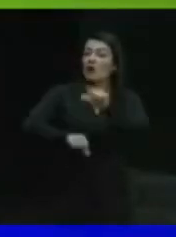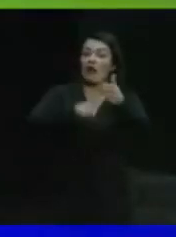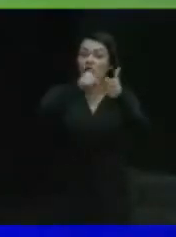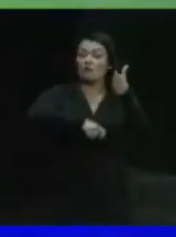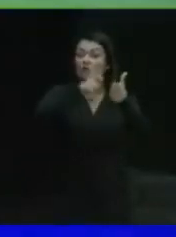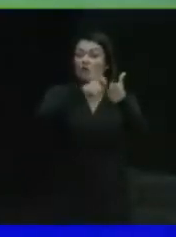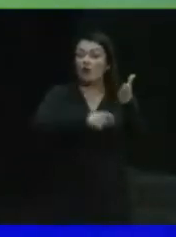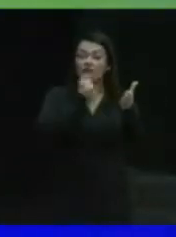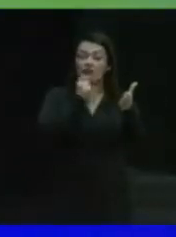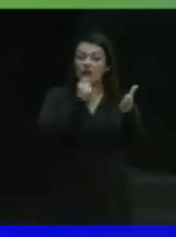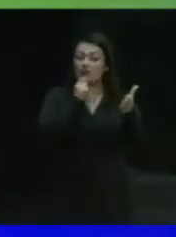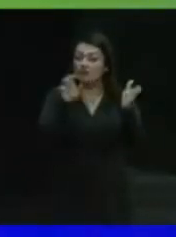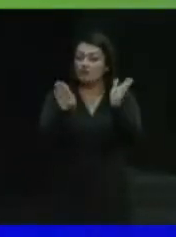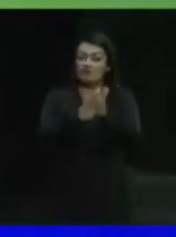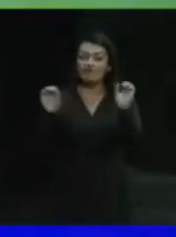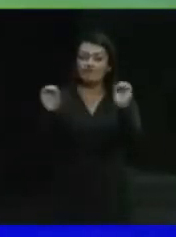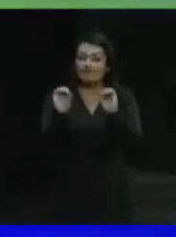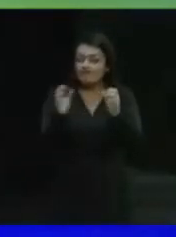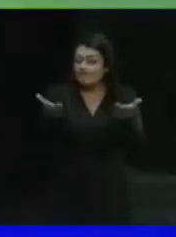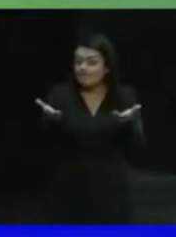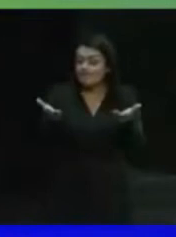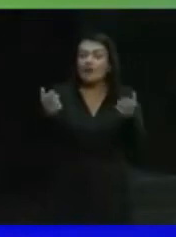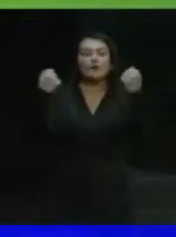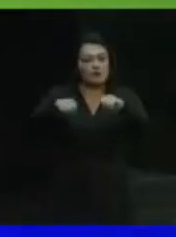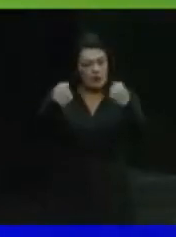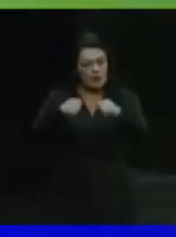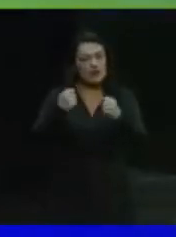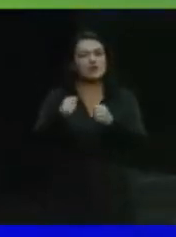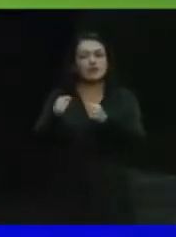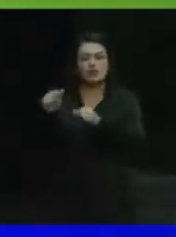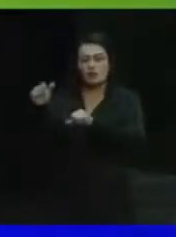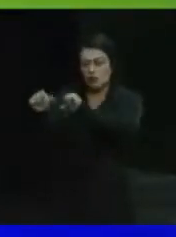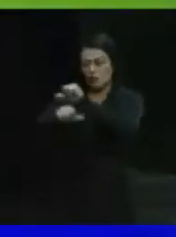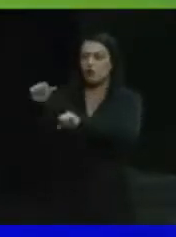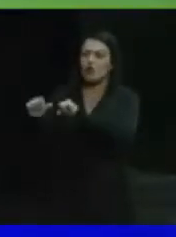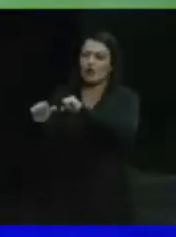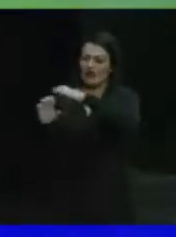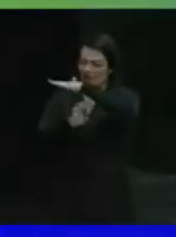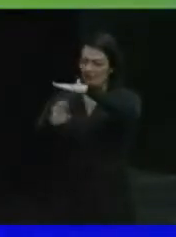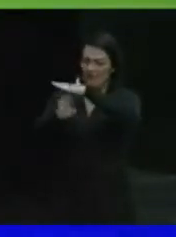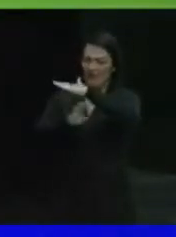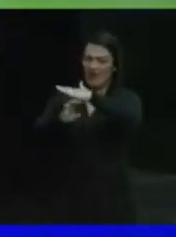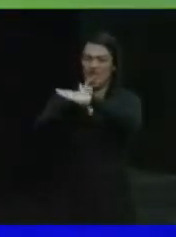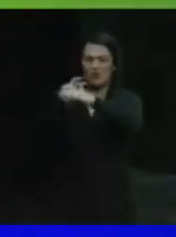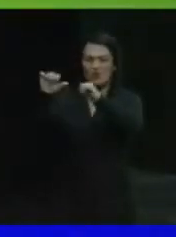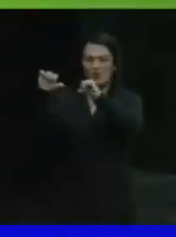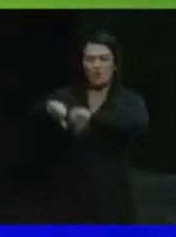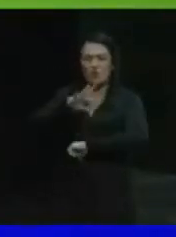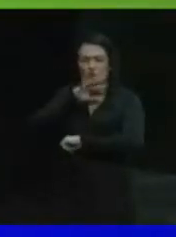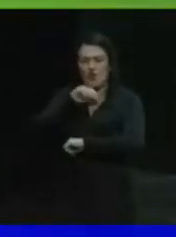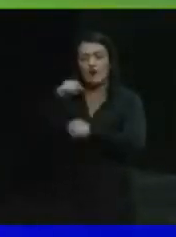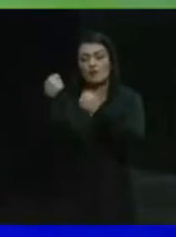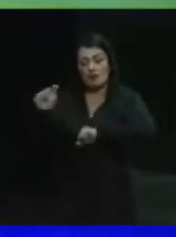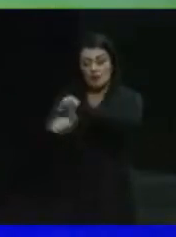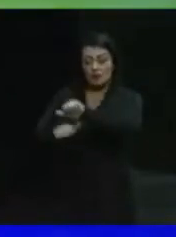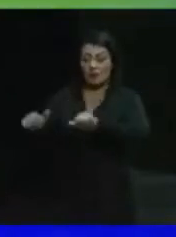tributária e isso nunca é feito? Precisamos privatizar estatais ineficientes. Precisamos